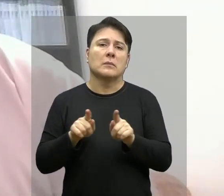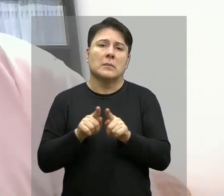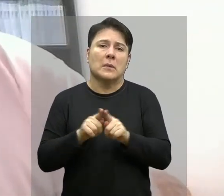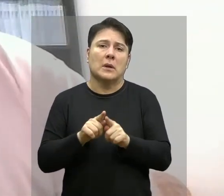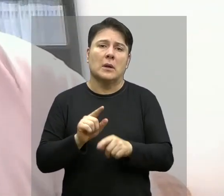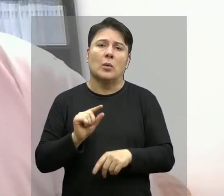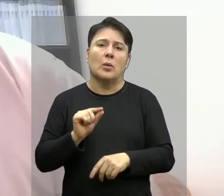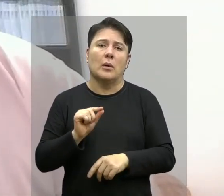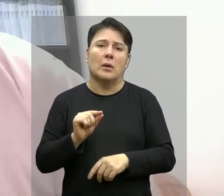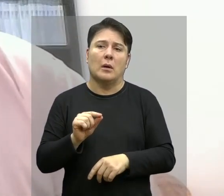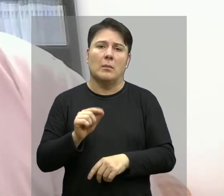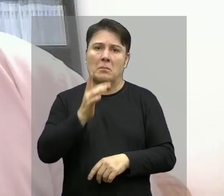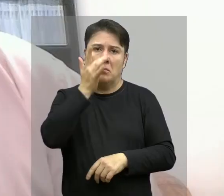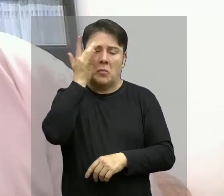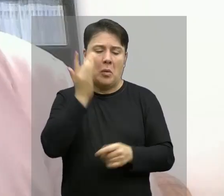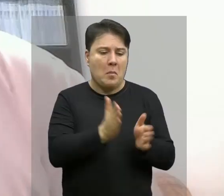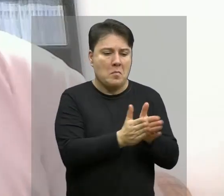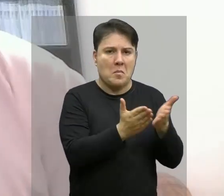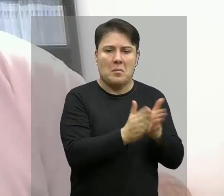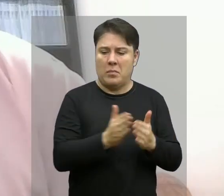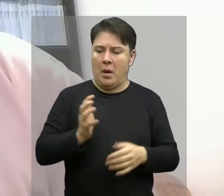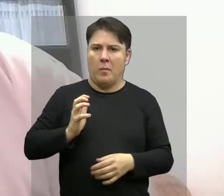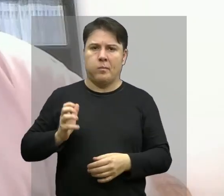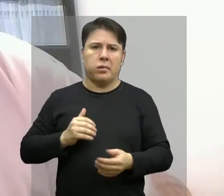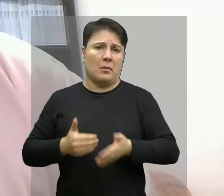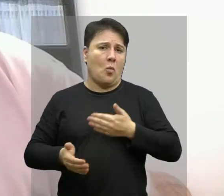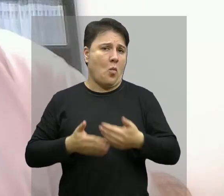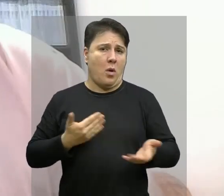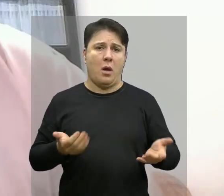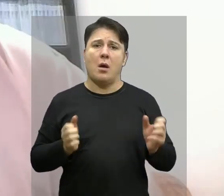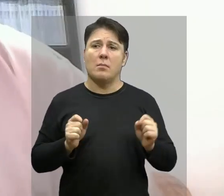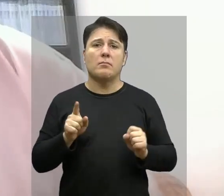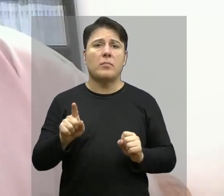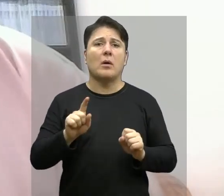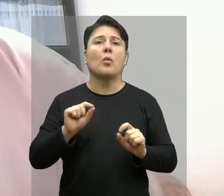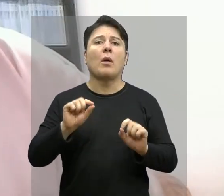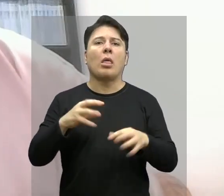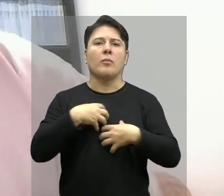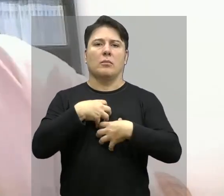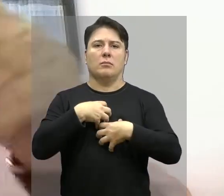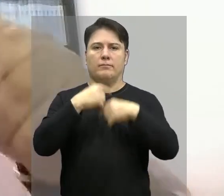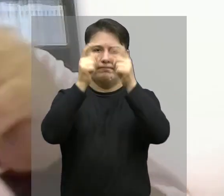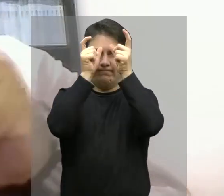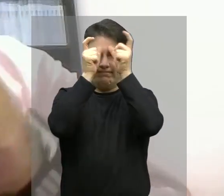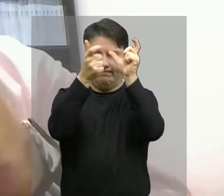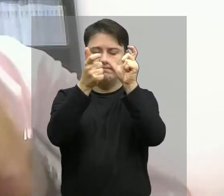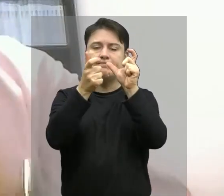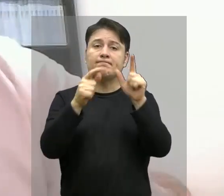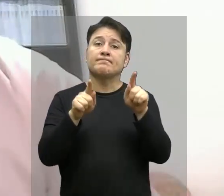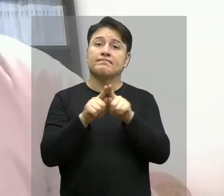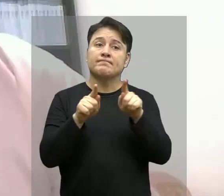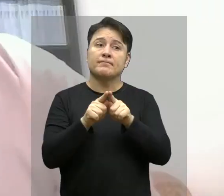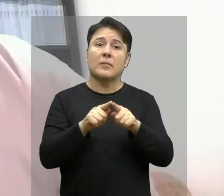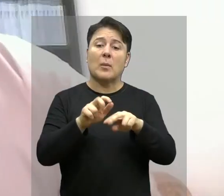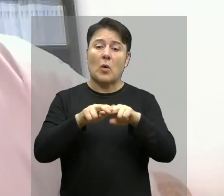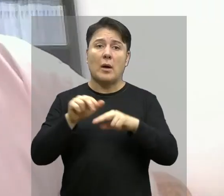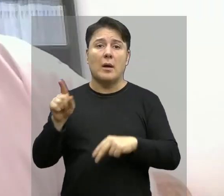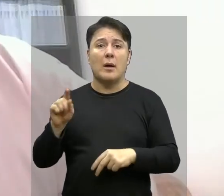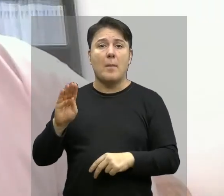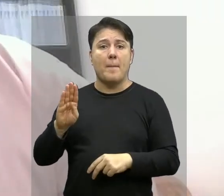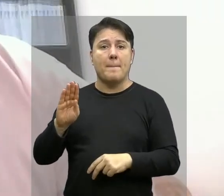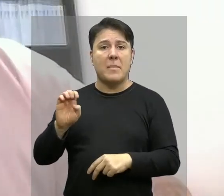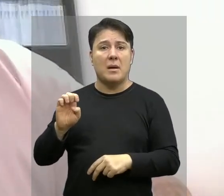obviamente, aí, poder aquisitivo, qualquer faixa, né, nesse sentido. Só que, infelizmente, até por conta das bets,